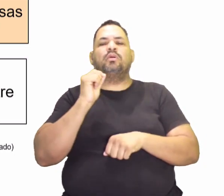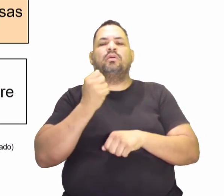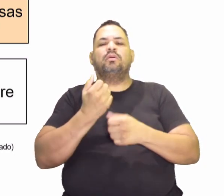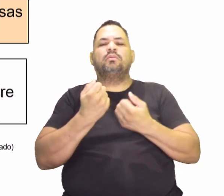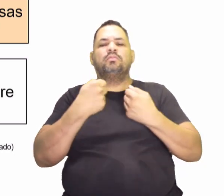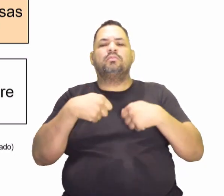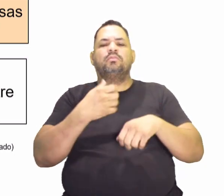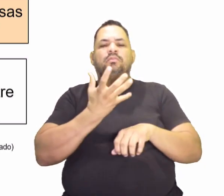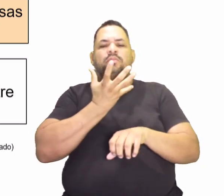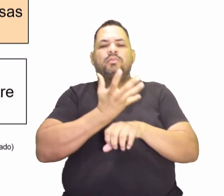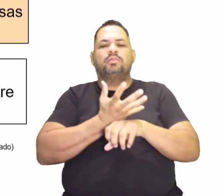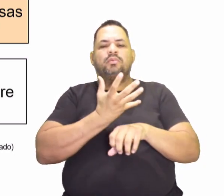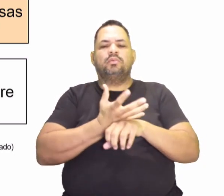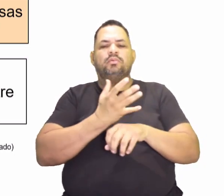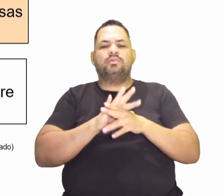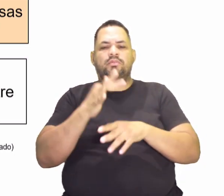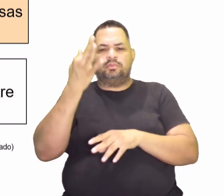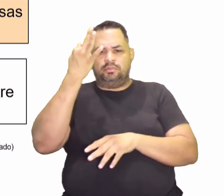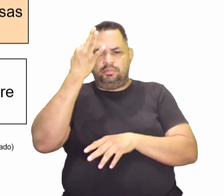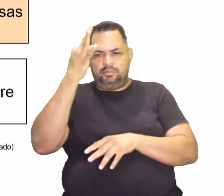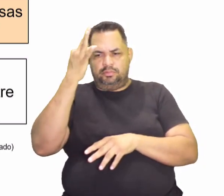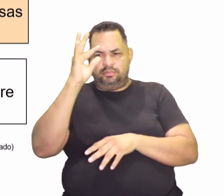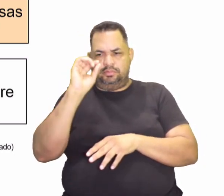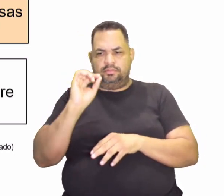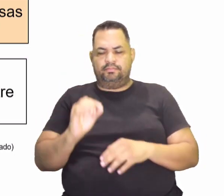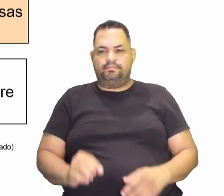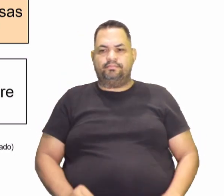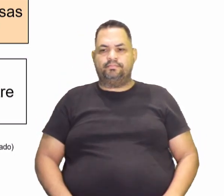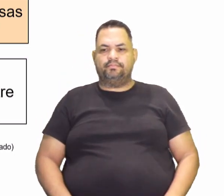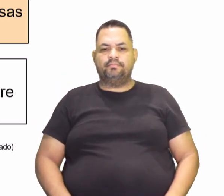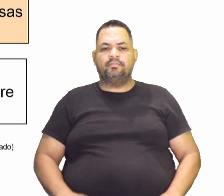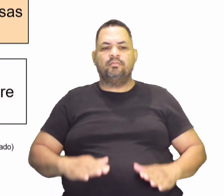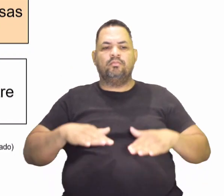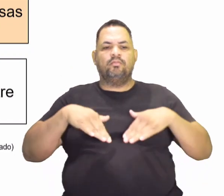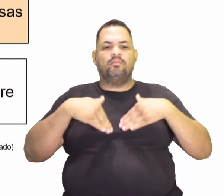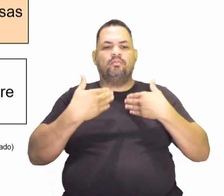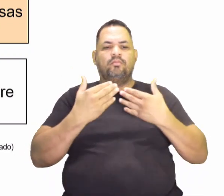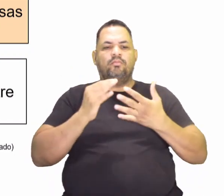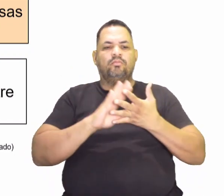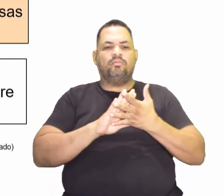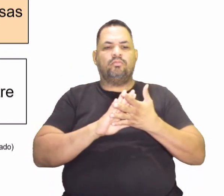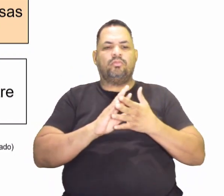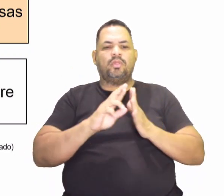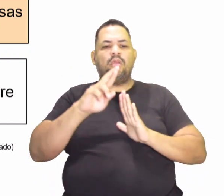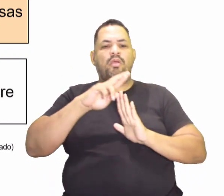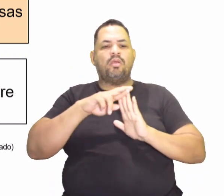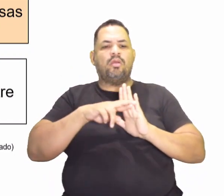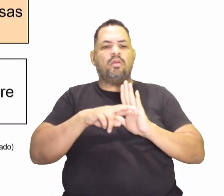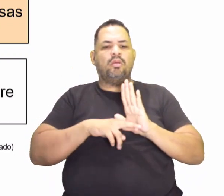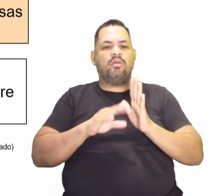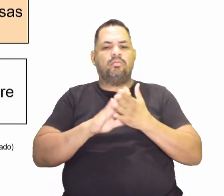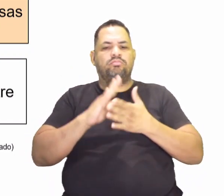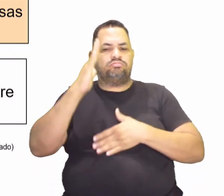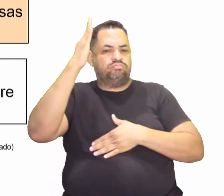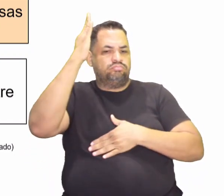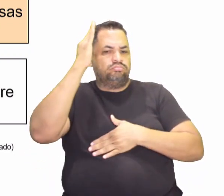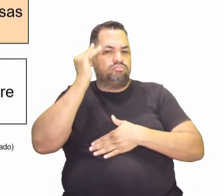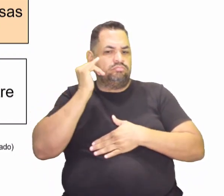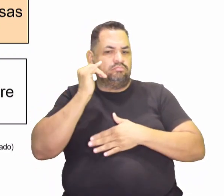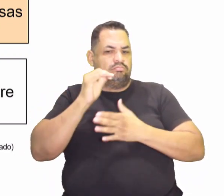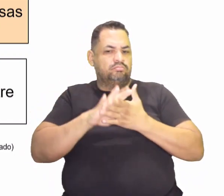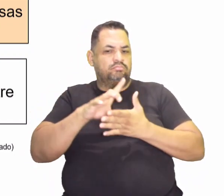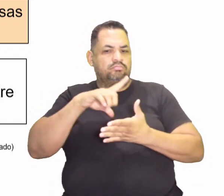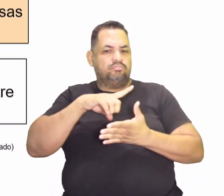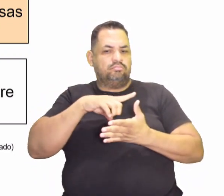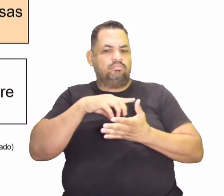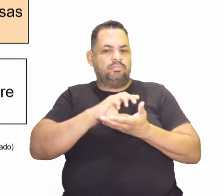conhecer no nosso componente curricular de filosofia? Qual é o critério de certeza para saber se